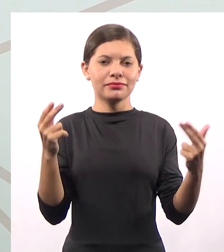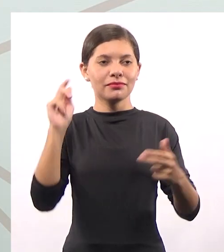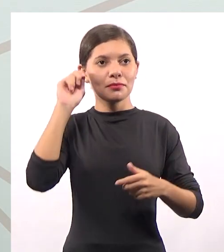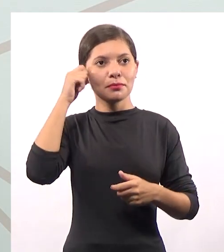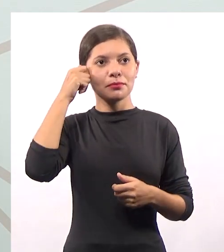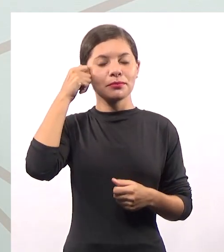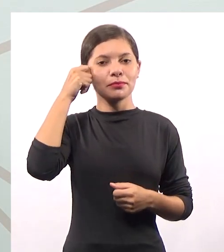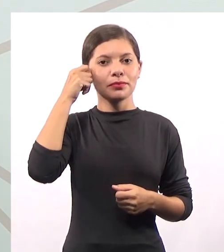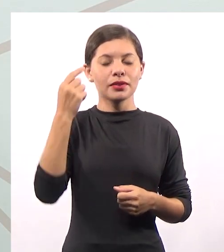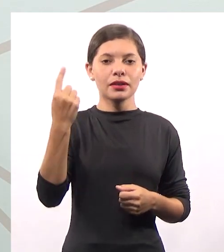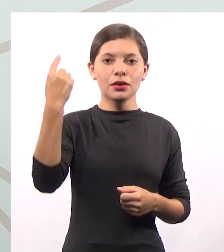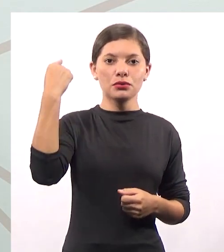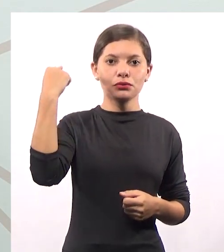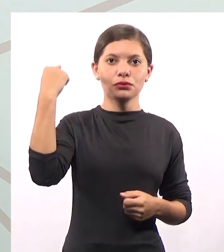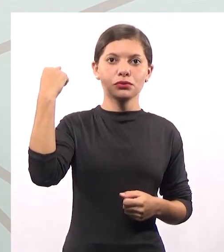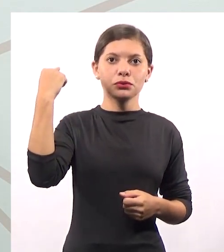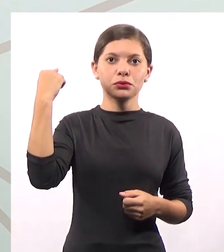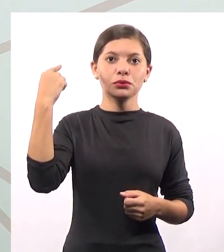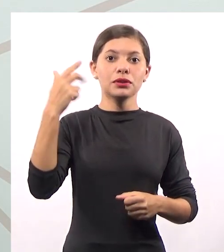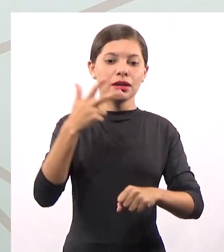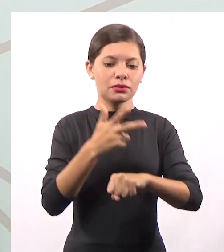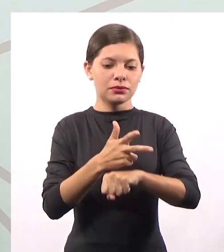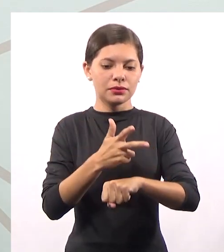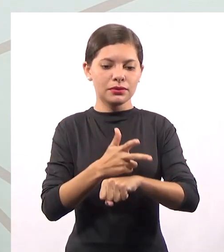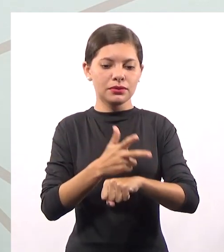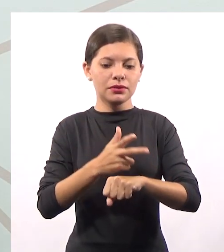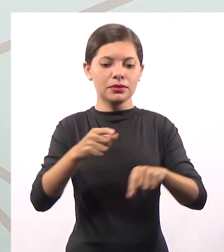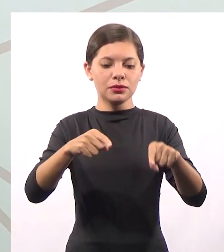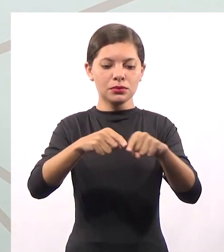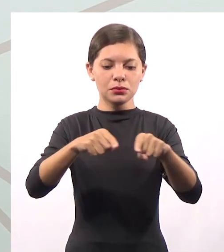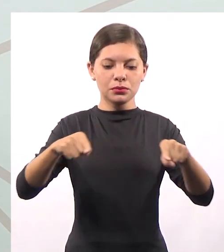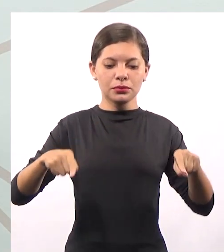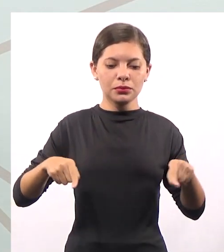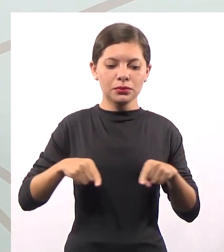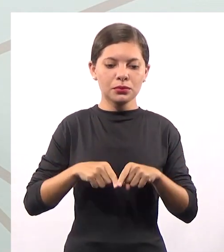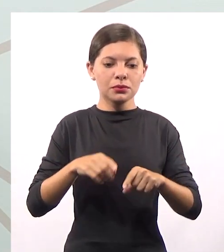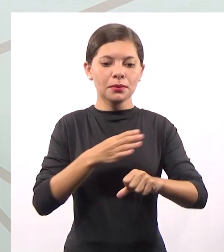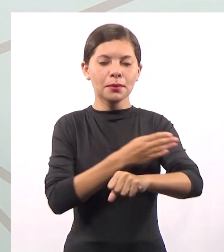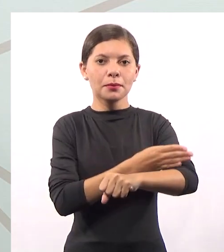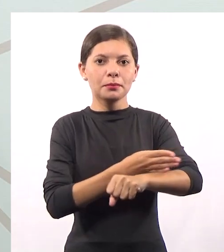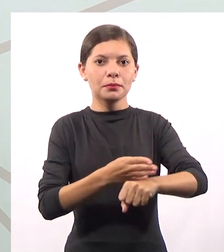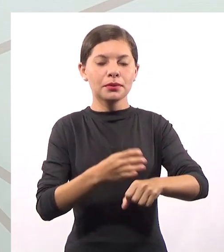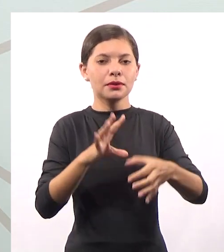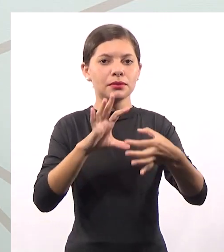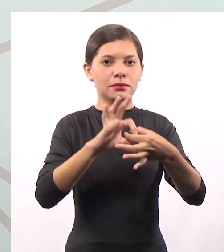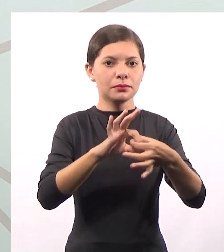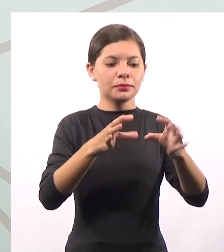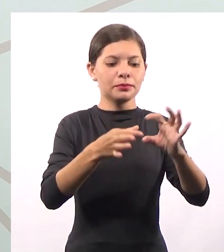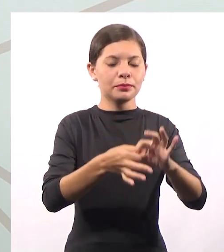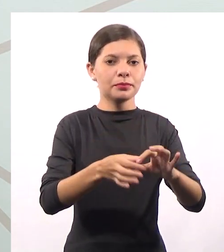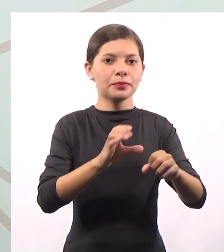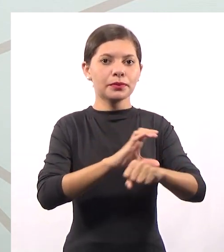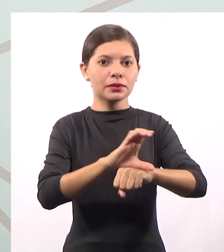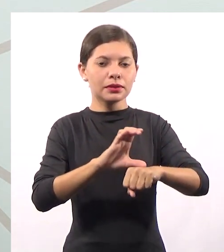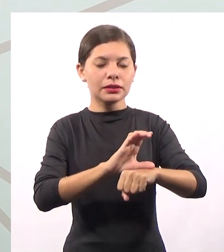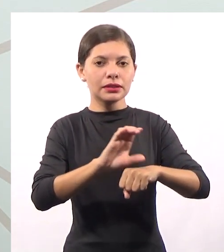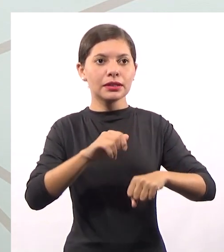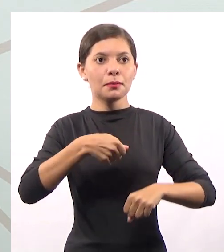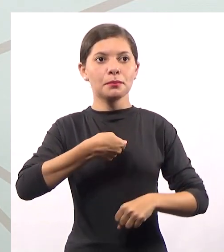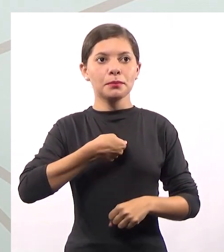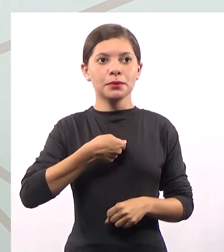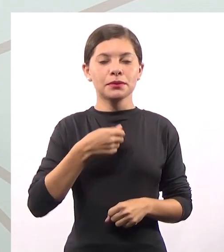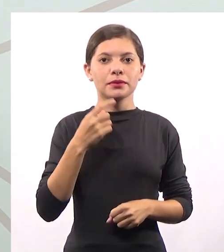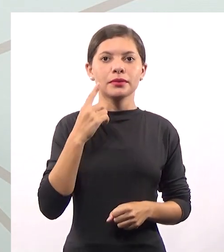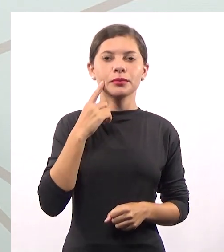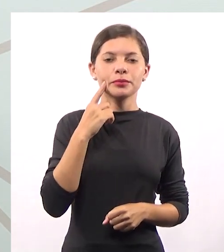preto. Ao fundo está a plotagem dos estúdios com tons branco e conectores cinza e o meu sinal para a